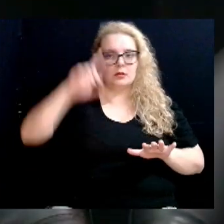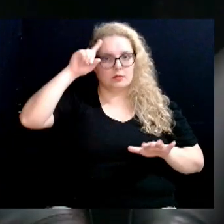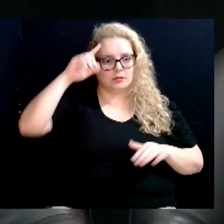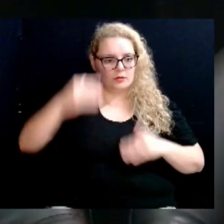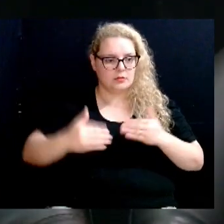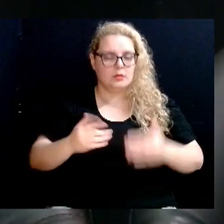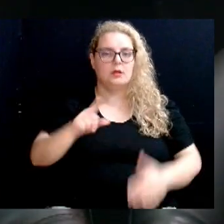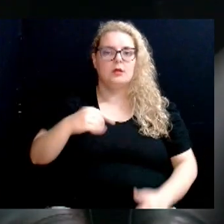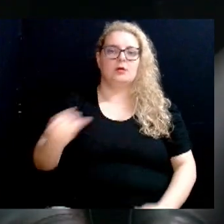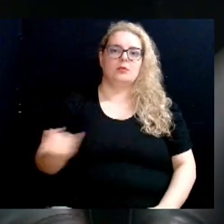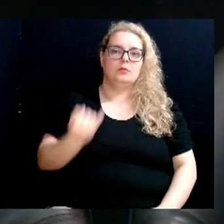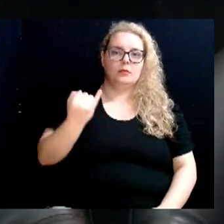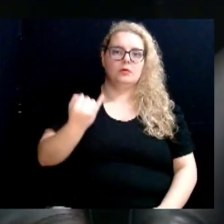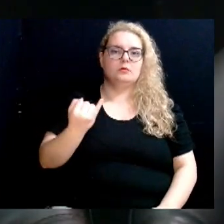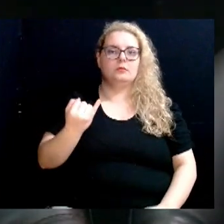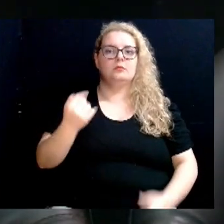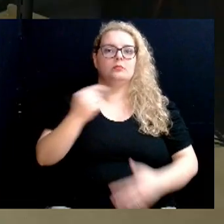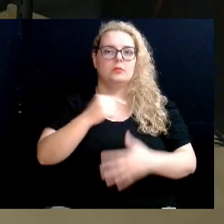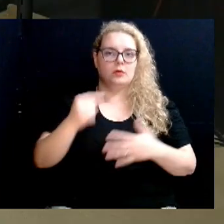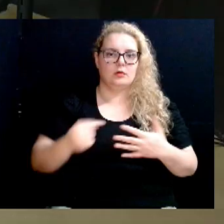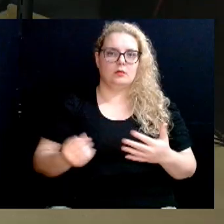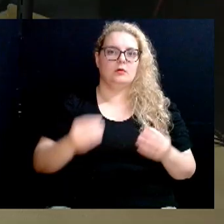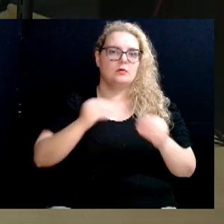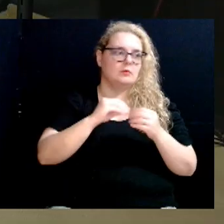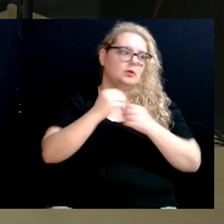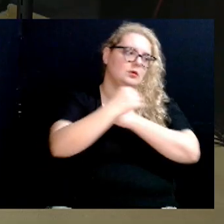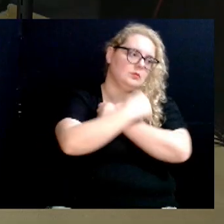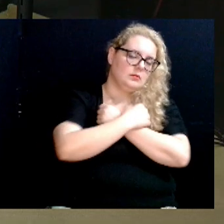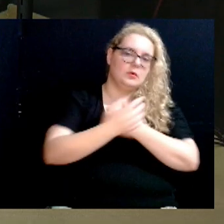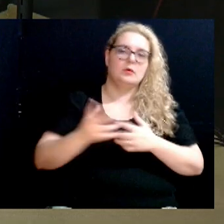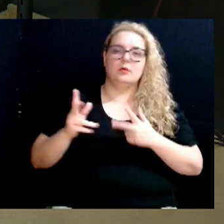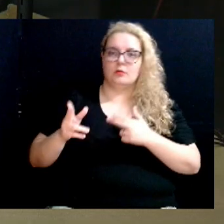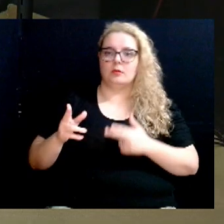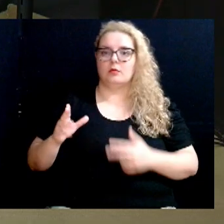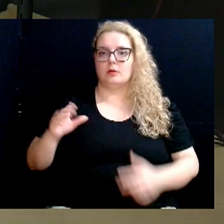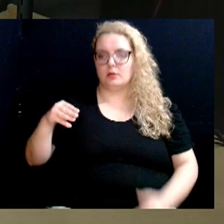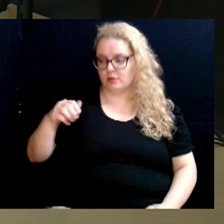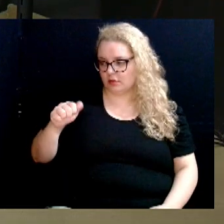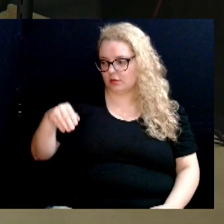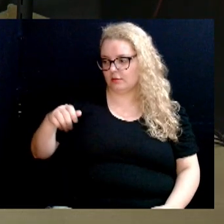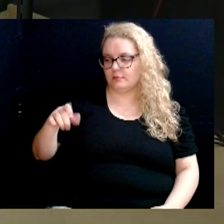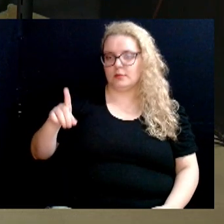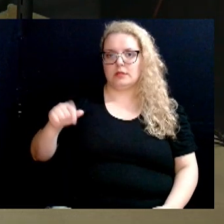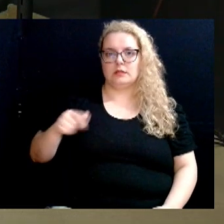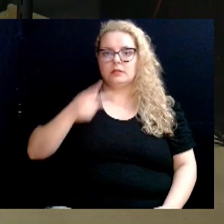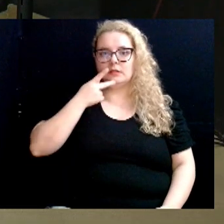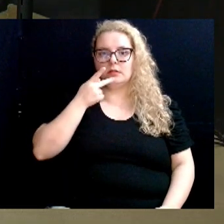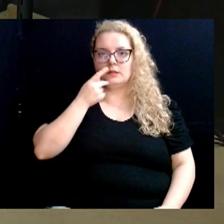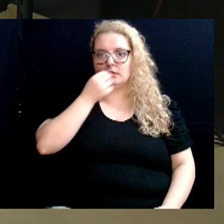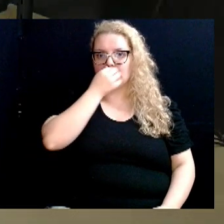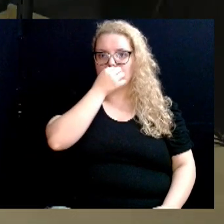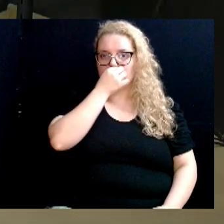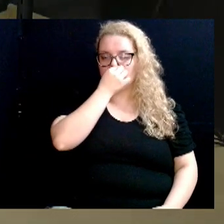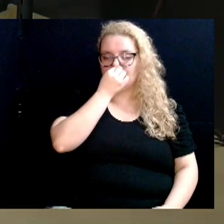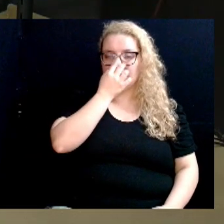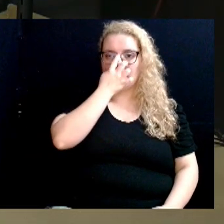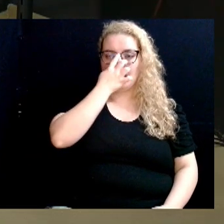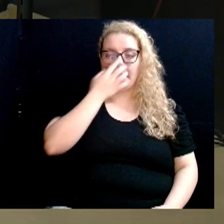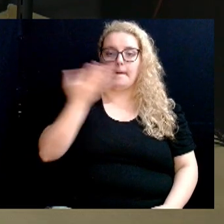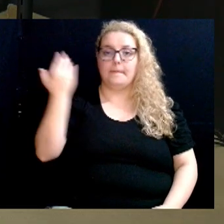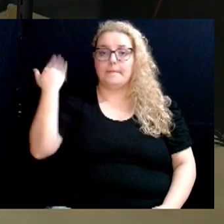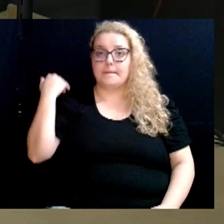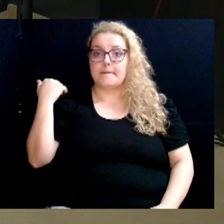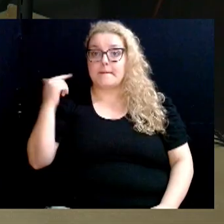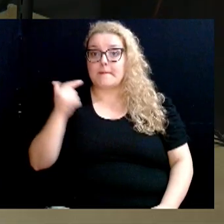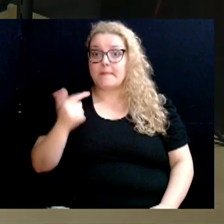com aquelas outras questões. O beijo, aquilo abraço. que a Amanda falou agora, há pouco, né? Que antigamente a gente não tinha